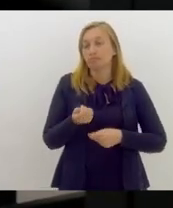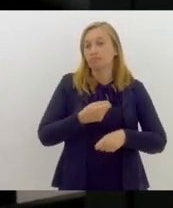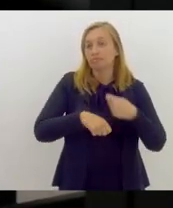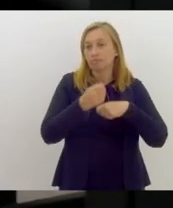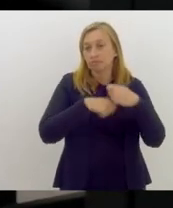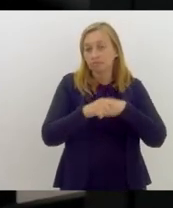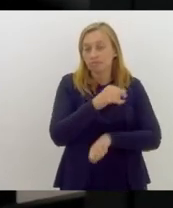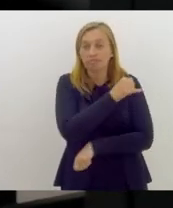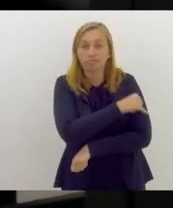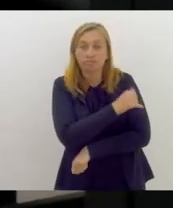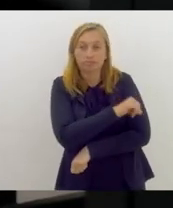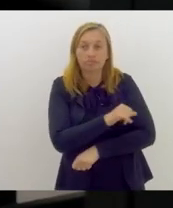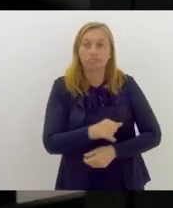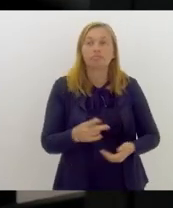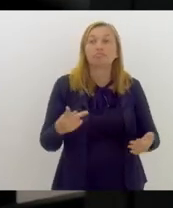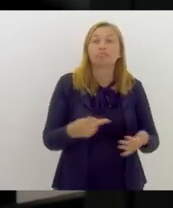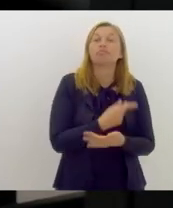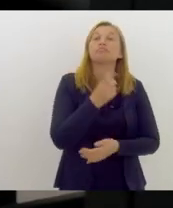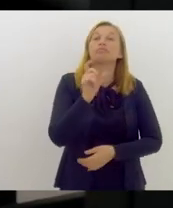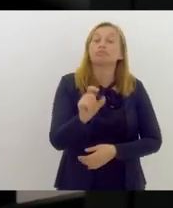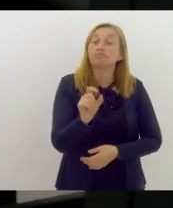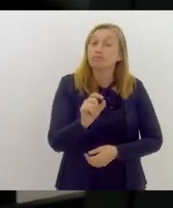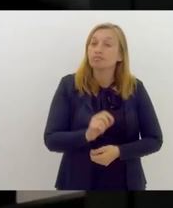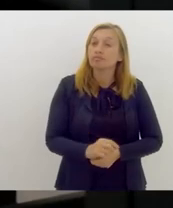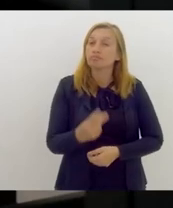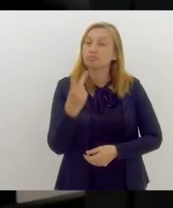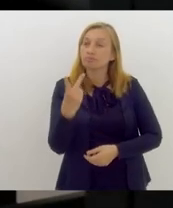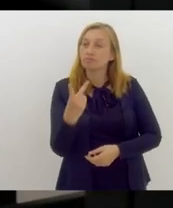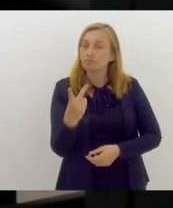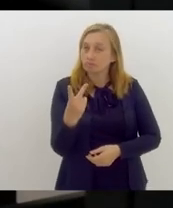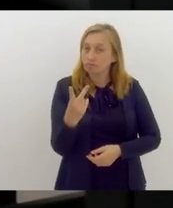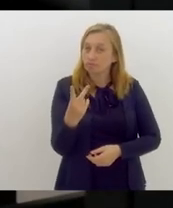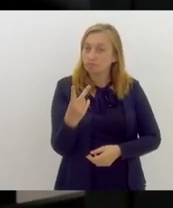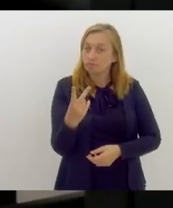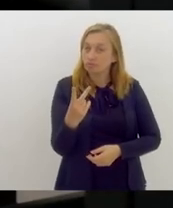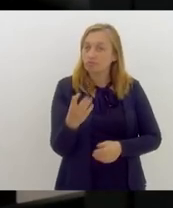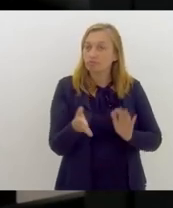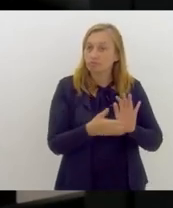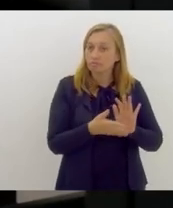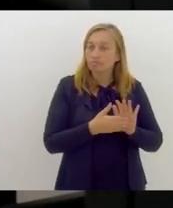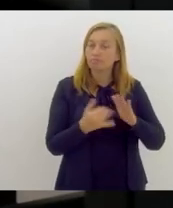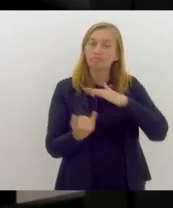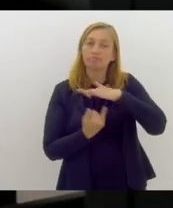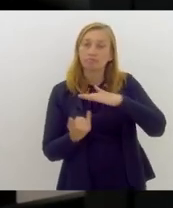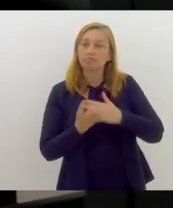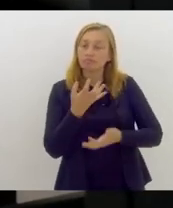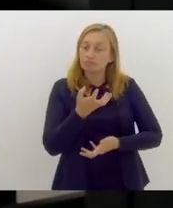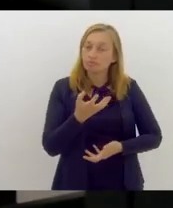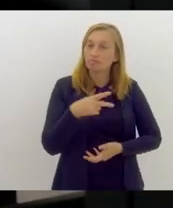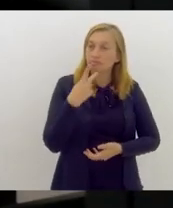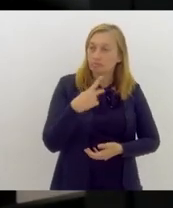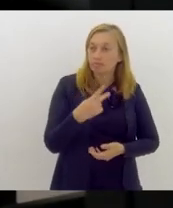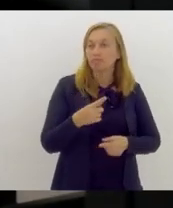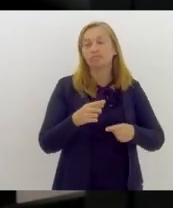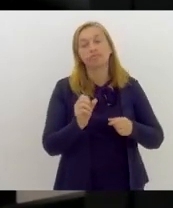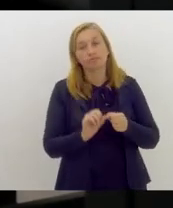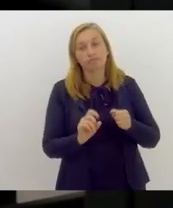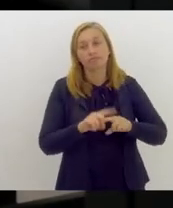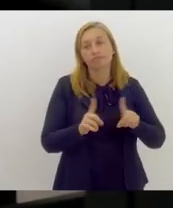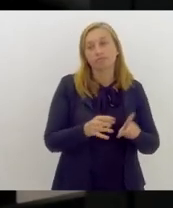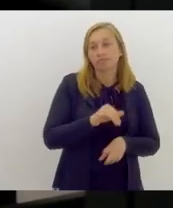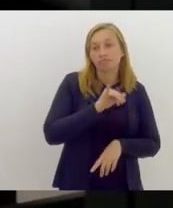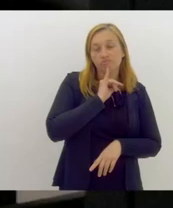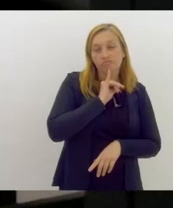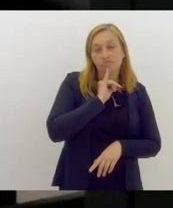do Rio de Janeiro e aí surgem é duas proposições que o Instituto gostaria de trazer que já fizemos Mas infelizmente não